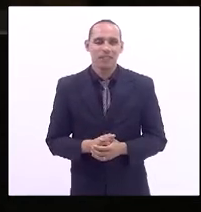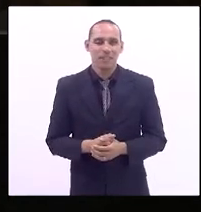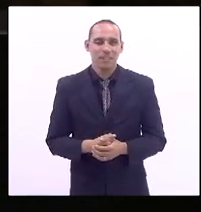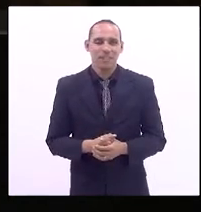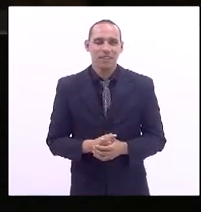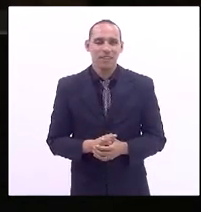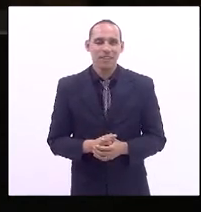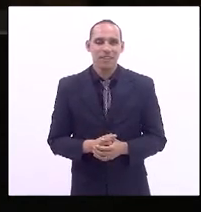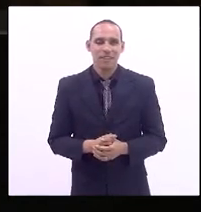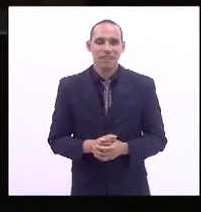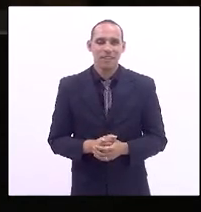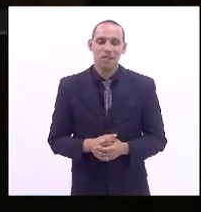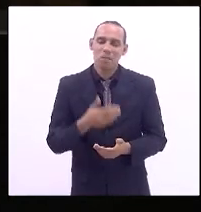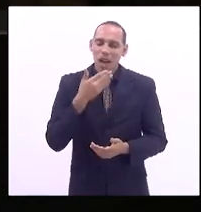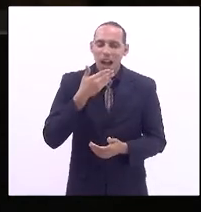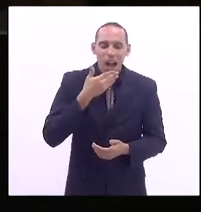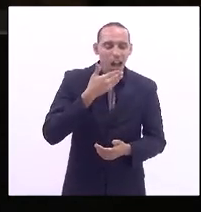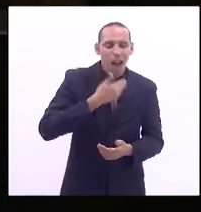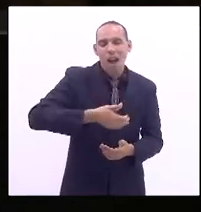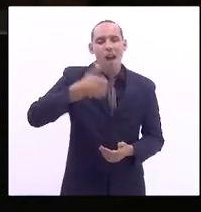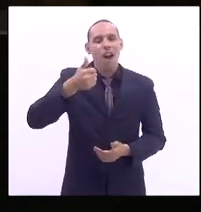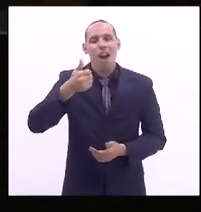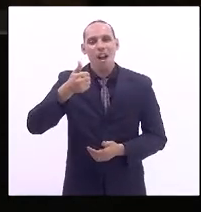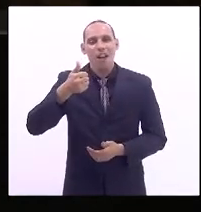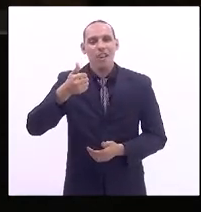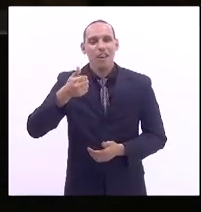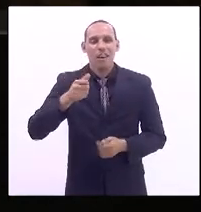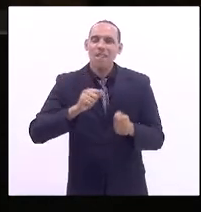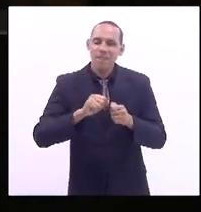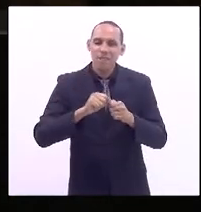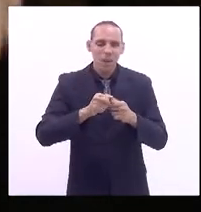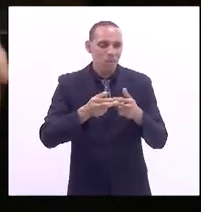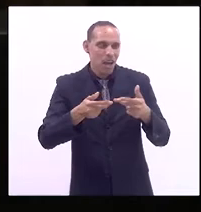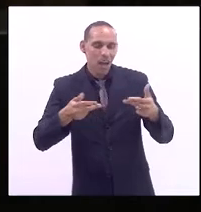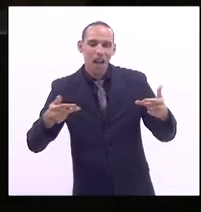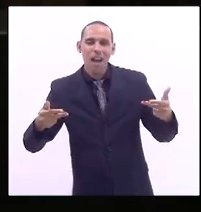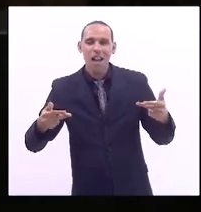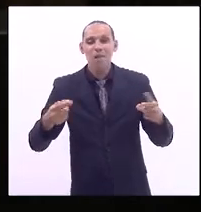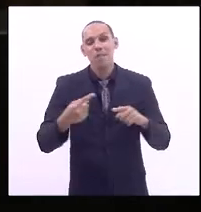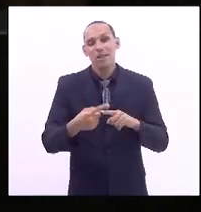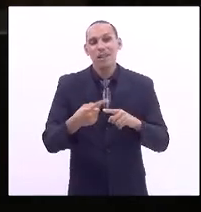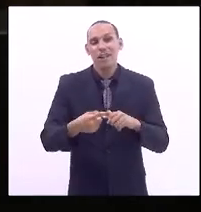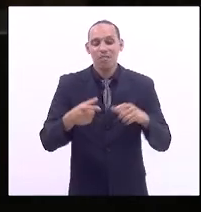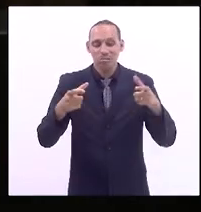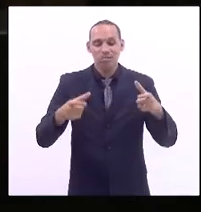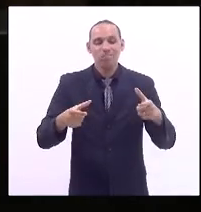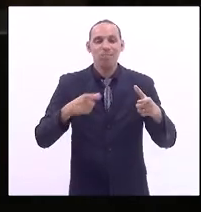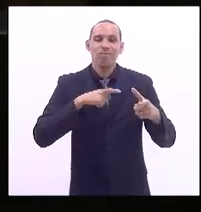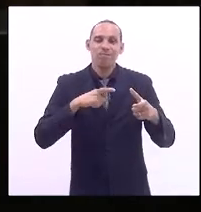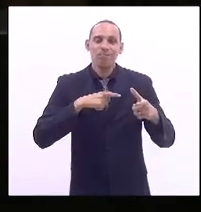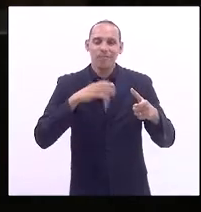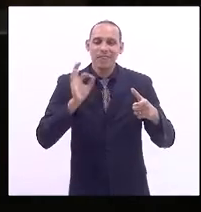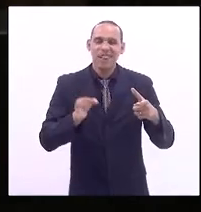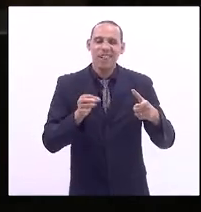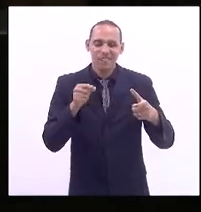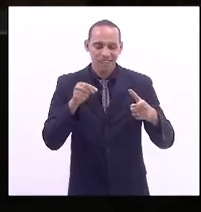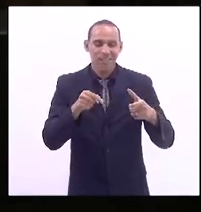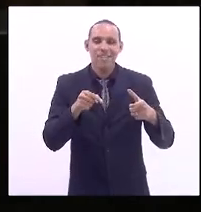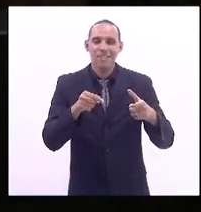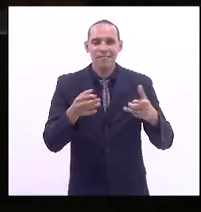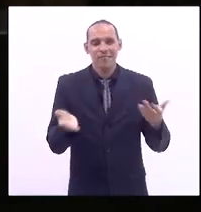numa situação melhor dos seus fazeres quando existe um local para